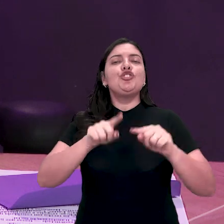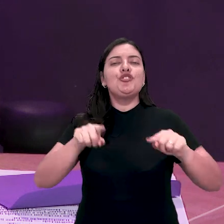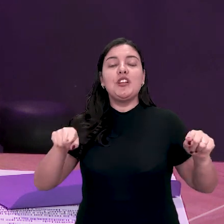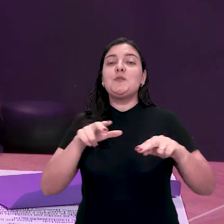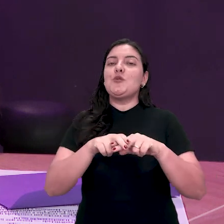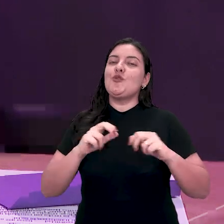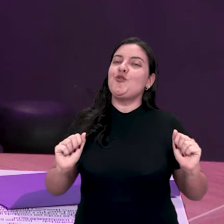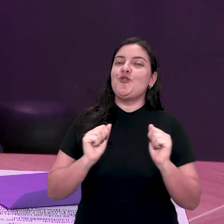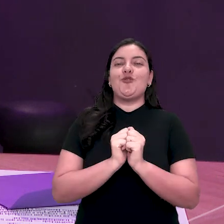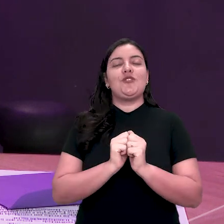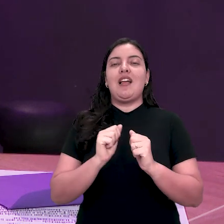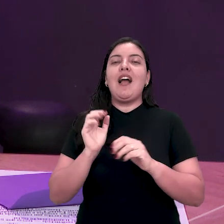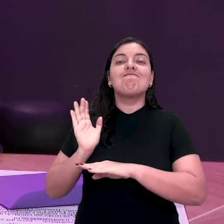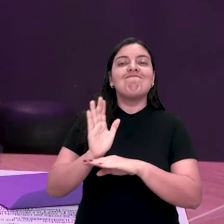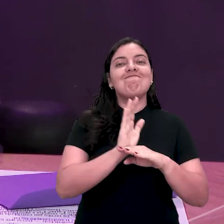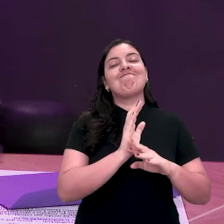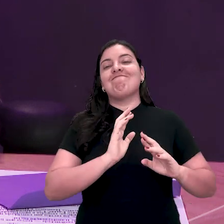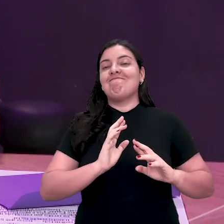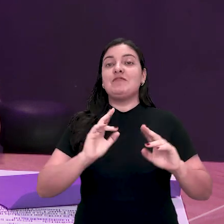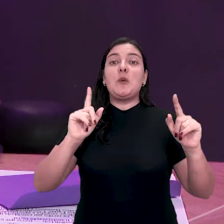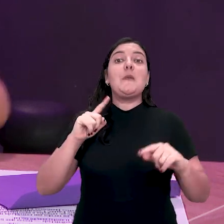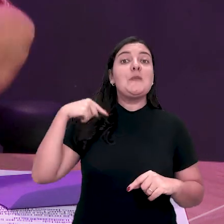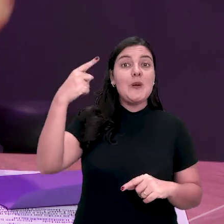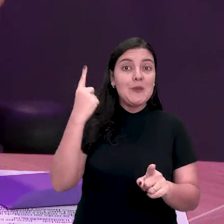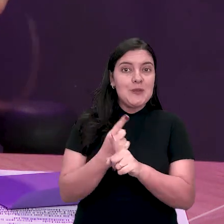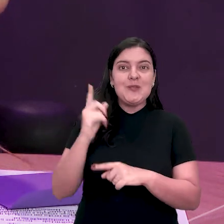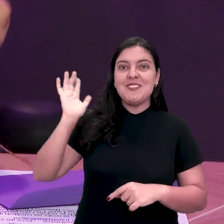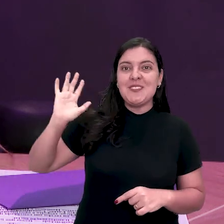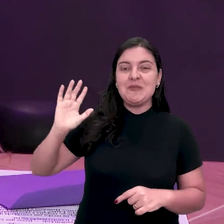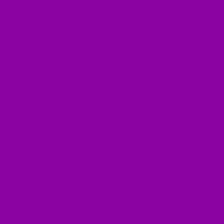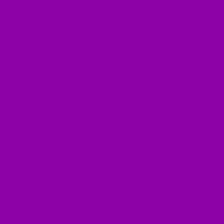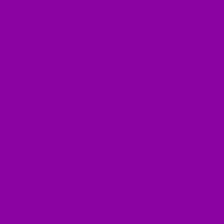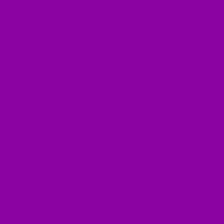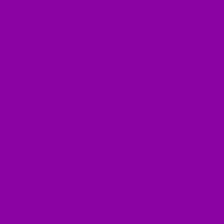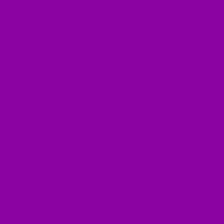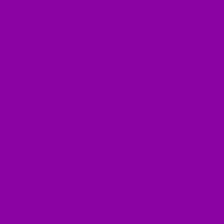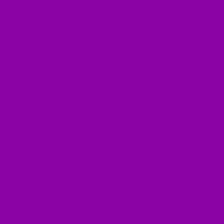a gente está aqui junto para fazer a diferença. E até o próximo, pessoal. Tchau, tchau.